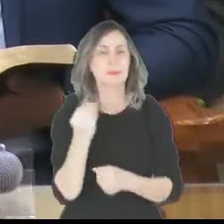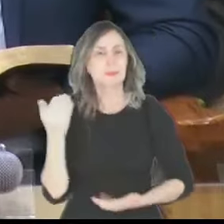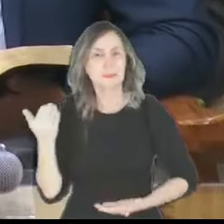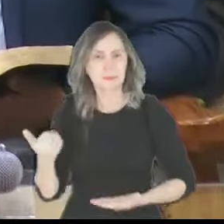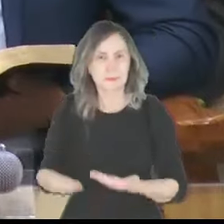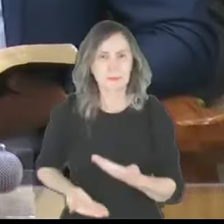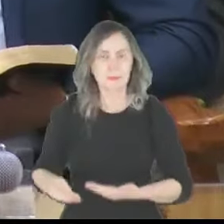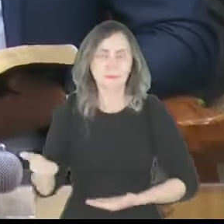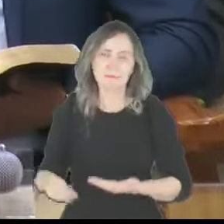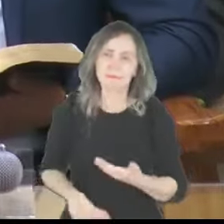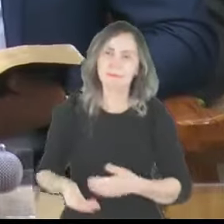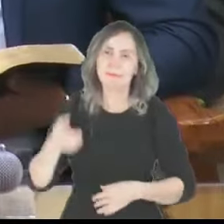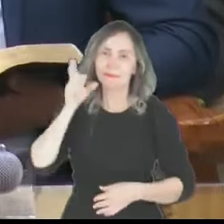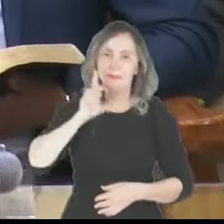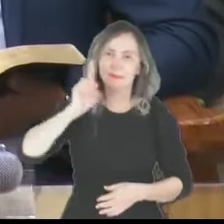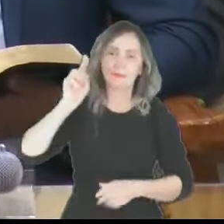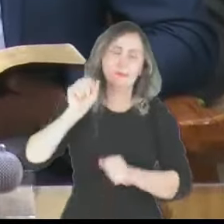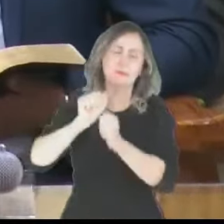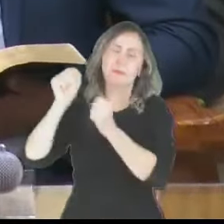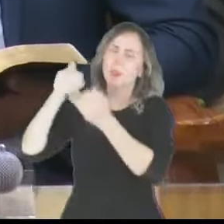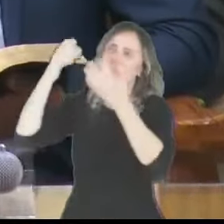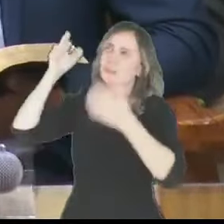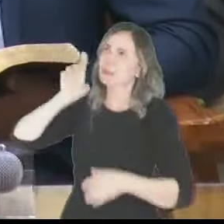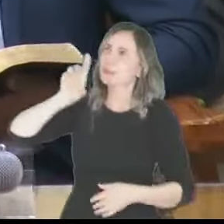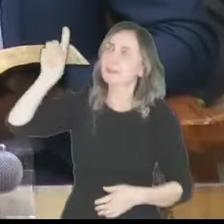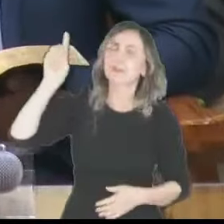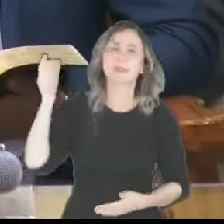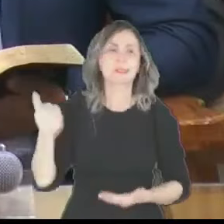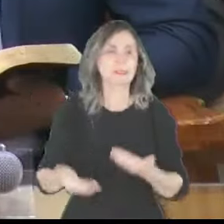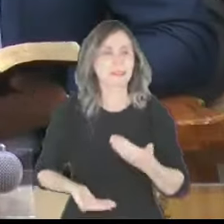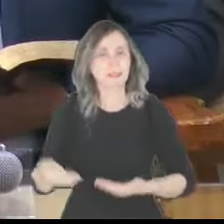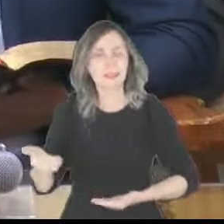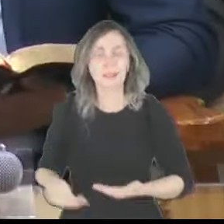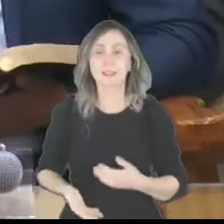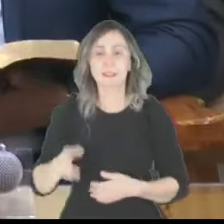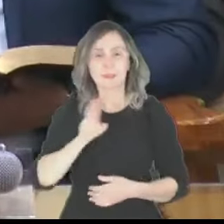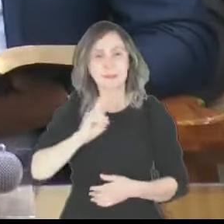glorifica a Deus E que serve Ao nome de Jesus Cristo